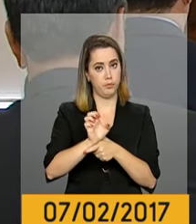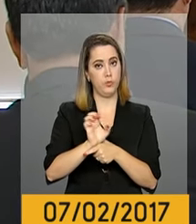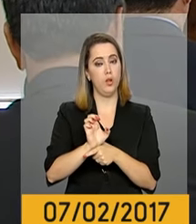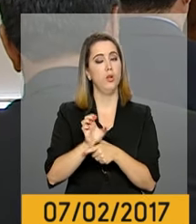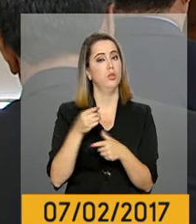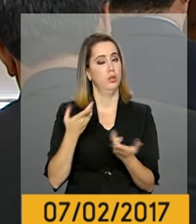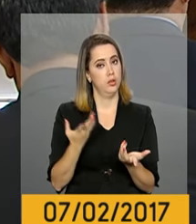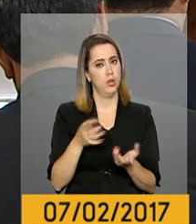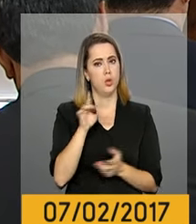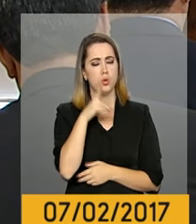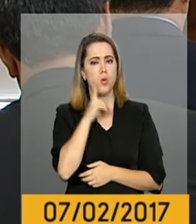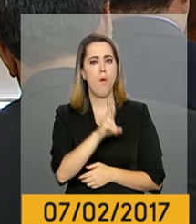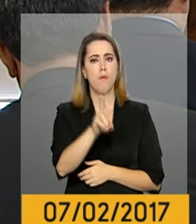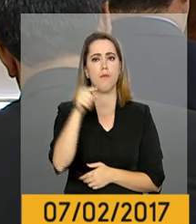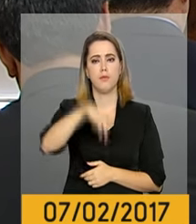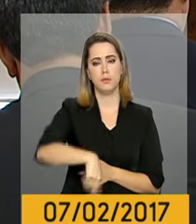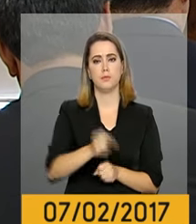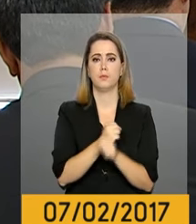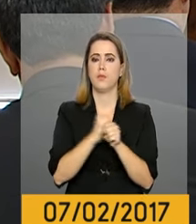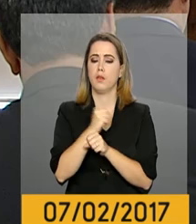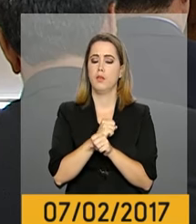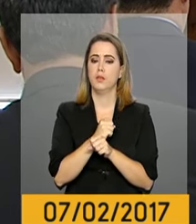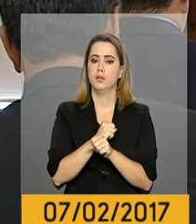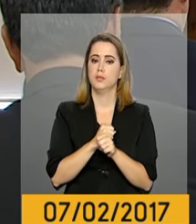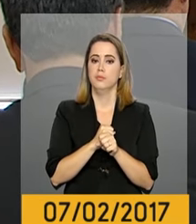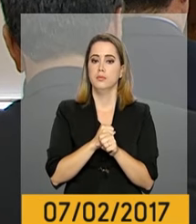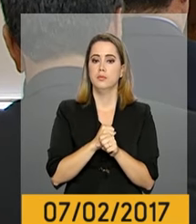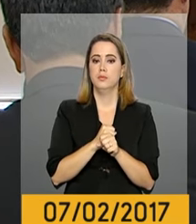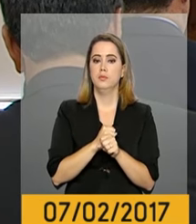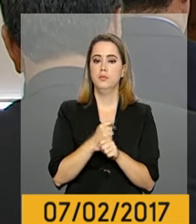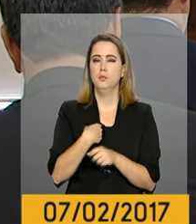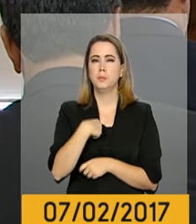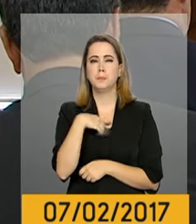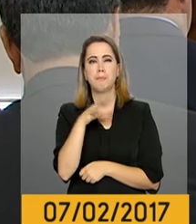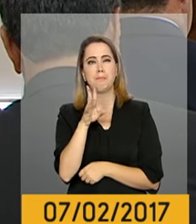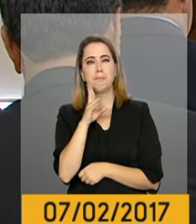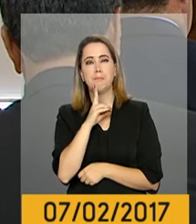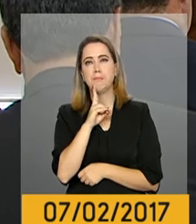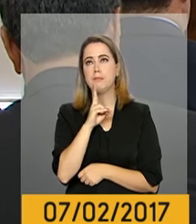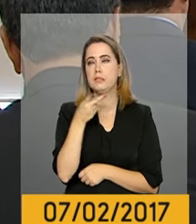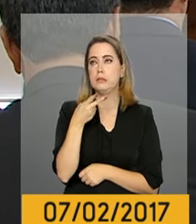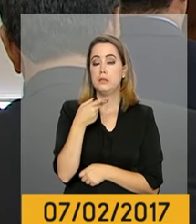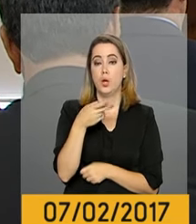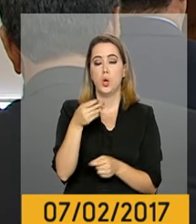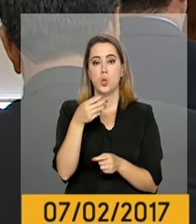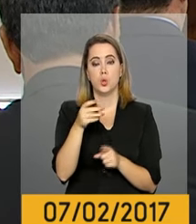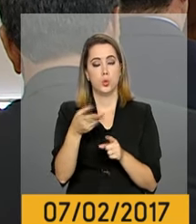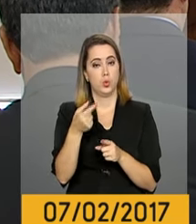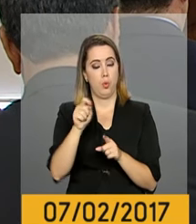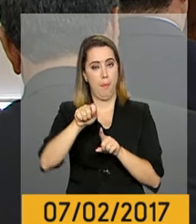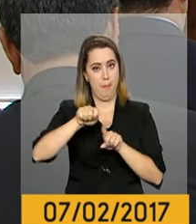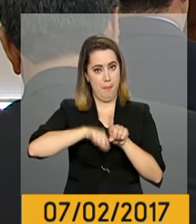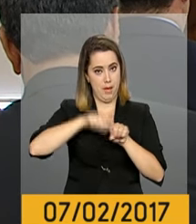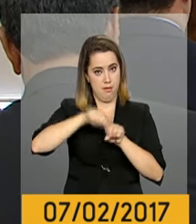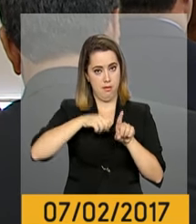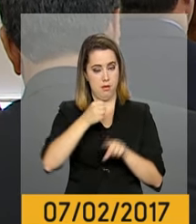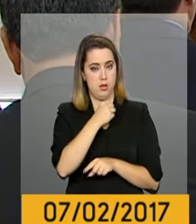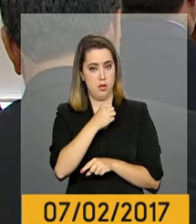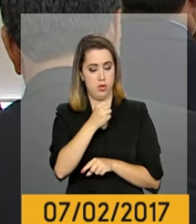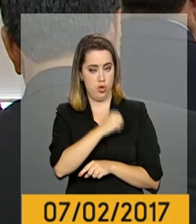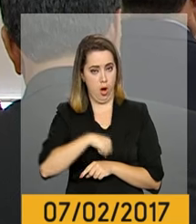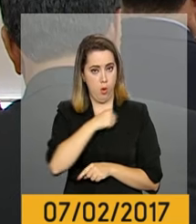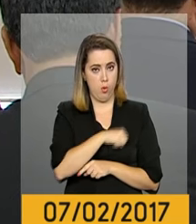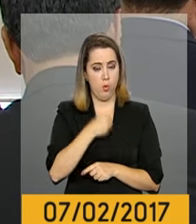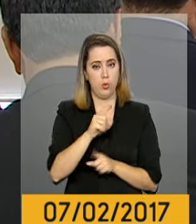registrar que neste ano de 2000, aliás, isso se deu, penso que em agosto, não é? E durante o ano de 2016, as